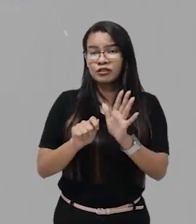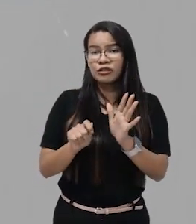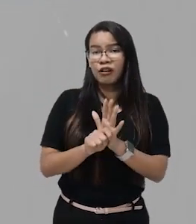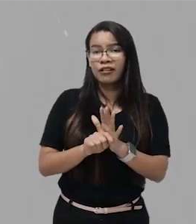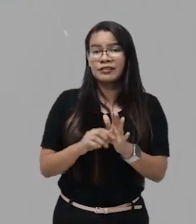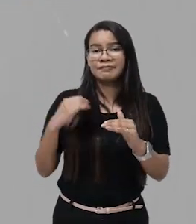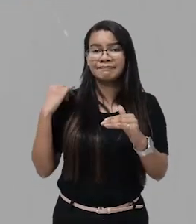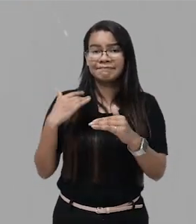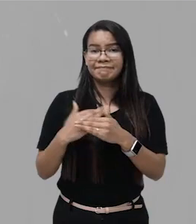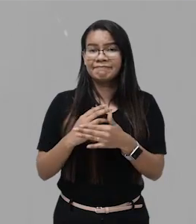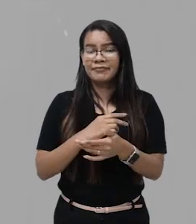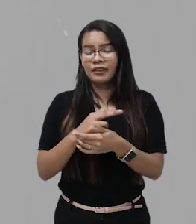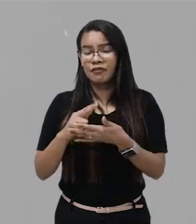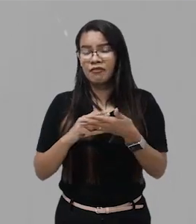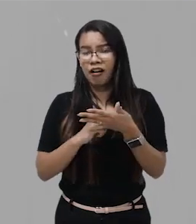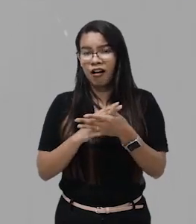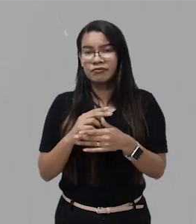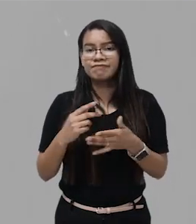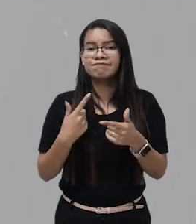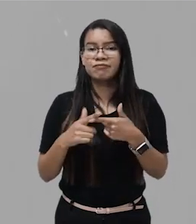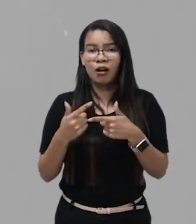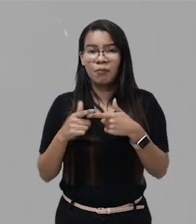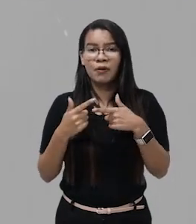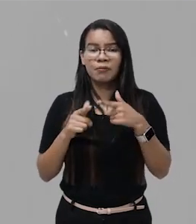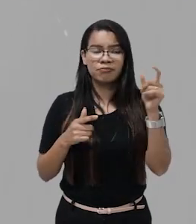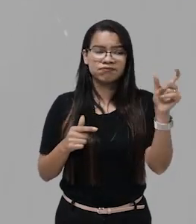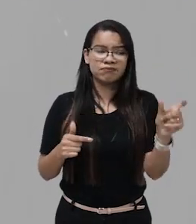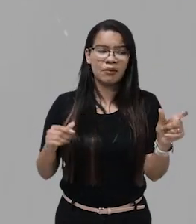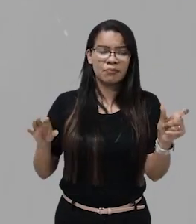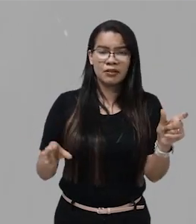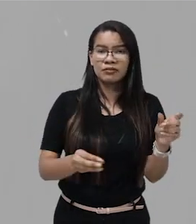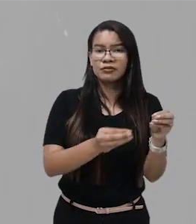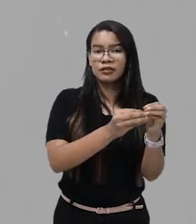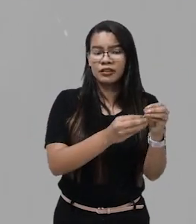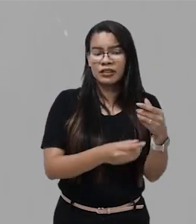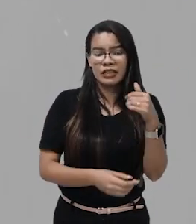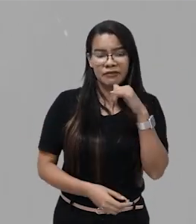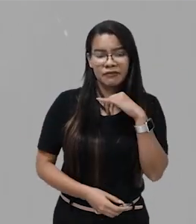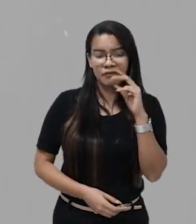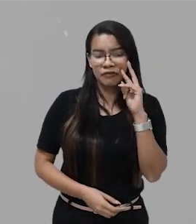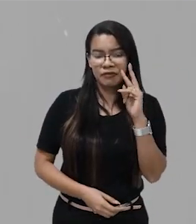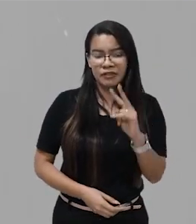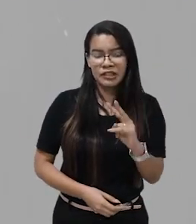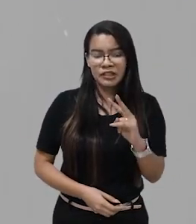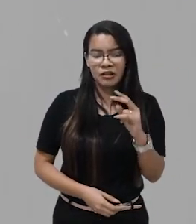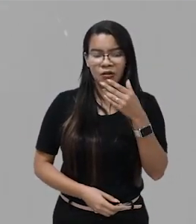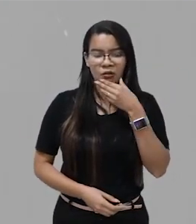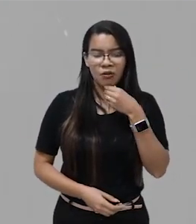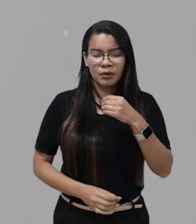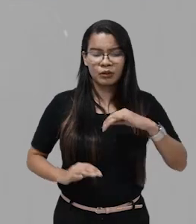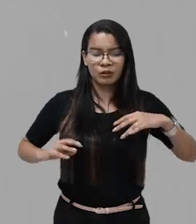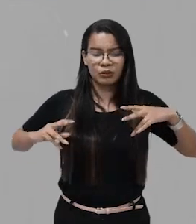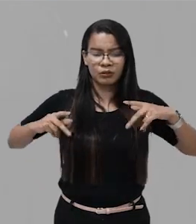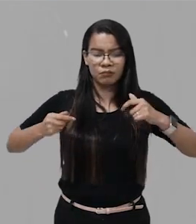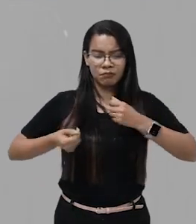de complicações para esse indivíduo. Tá aqui o cara aqui todo grandão, tá com uma certa aqui até não tem nenhum